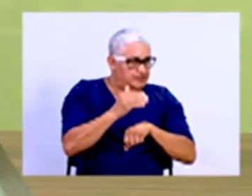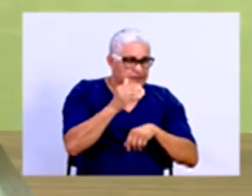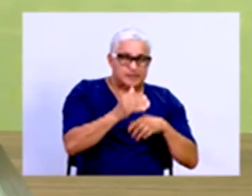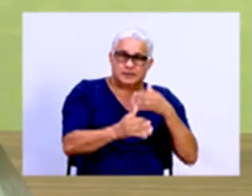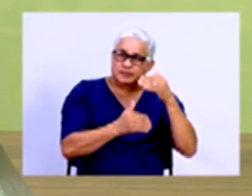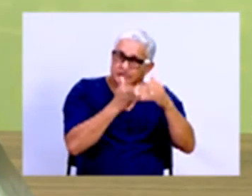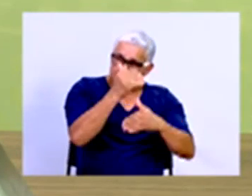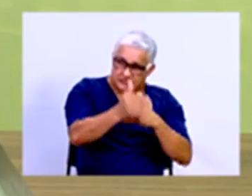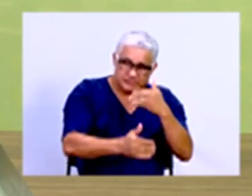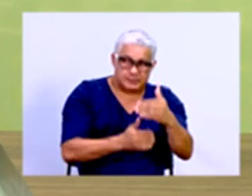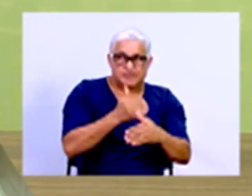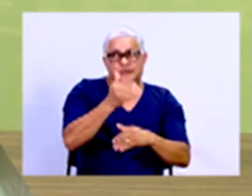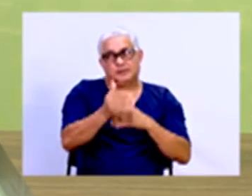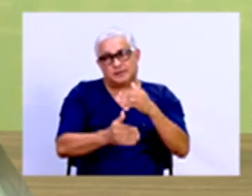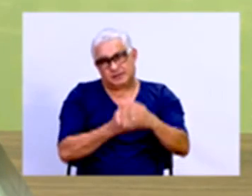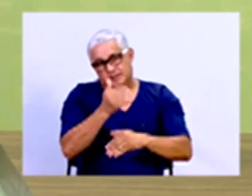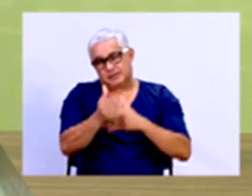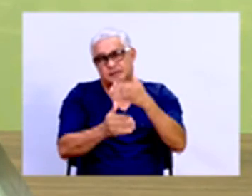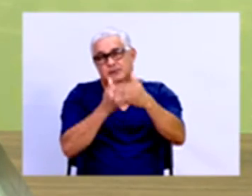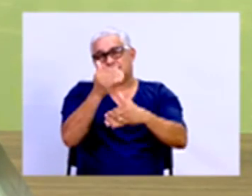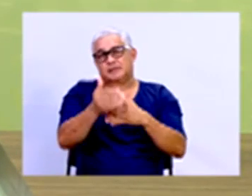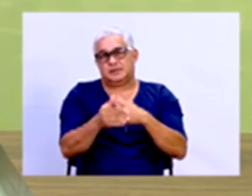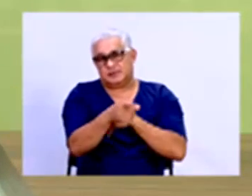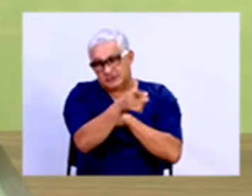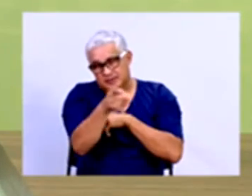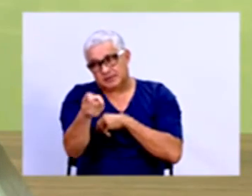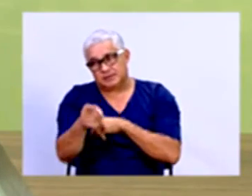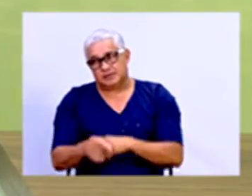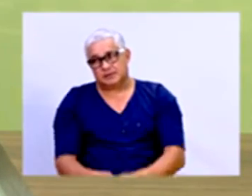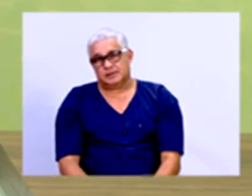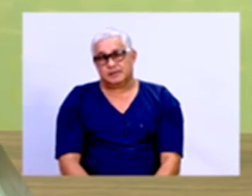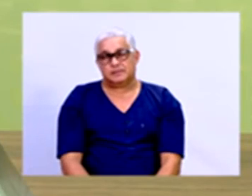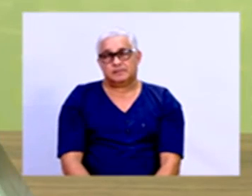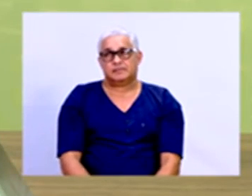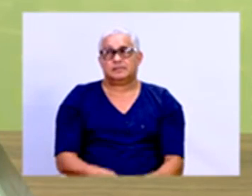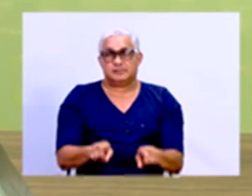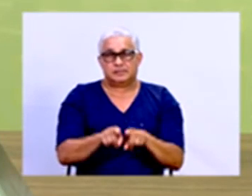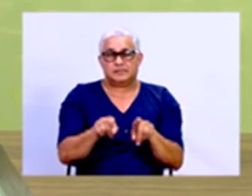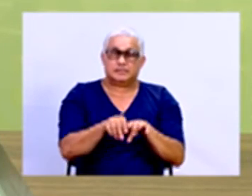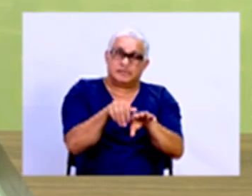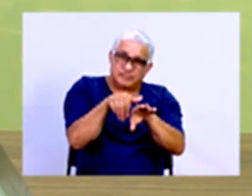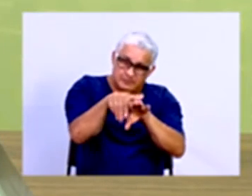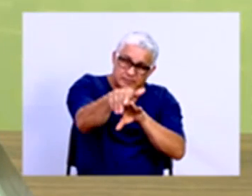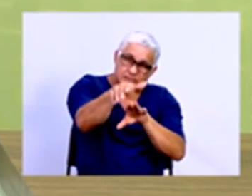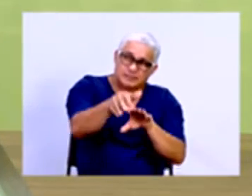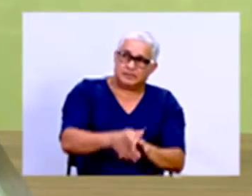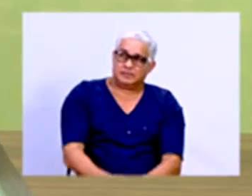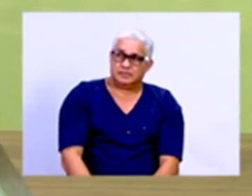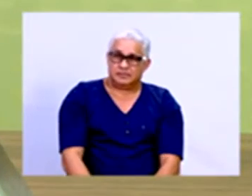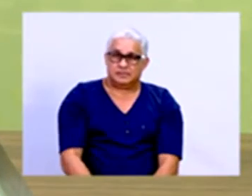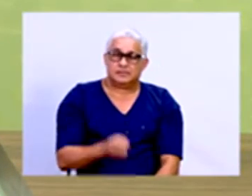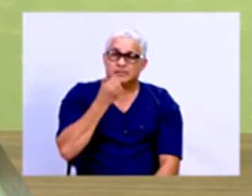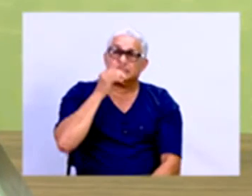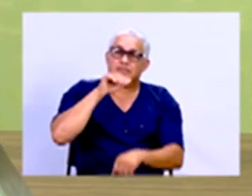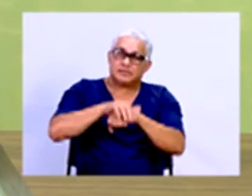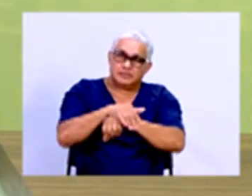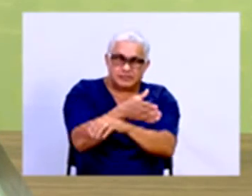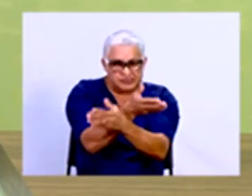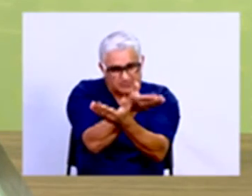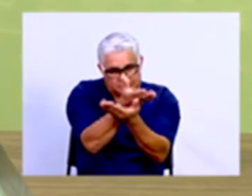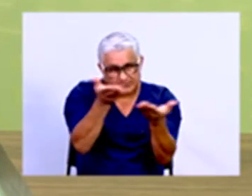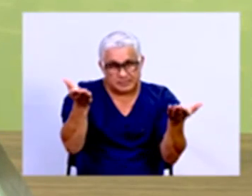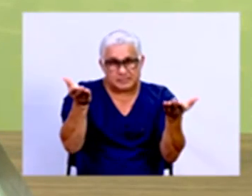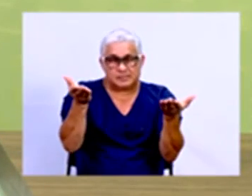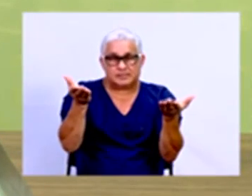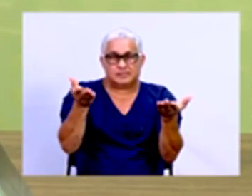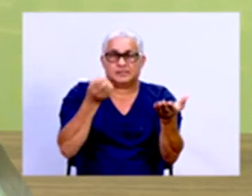dessa jornada aí de vocês, né. E eu deixo aqui meu boa noite para vocês aqui, né.